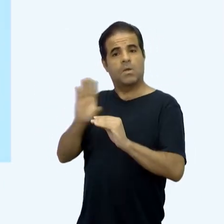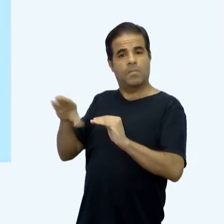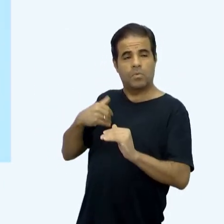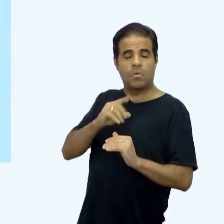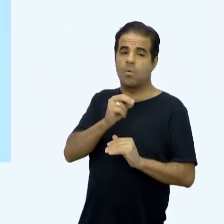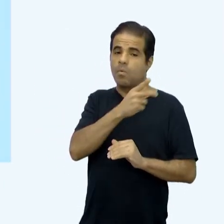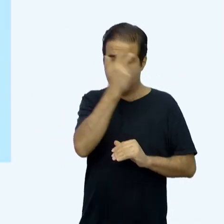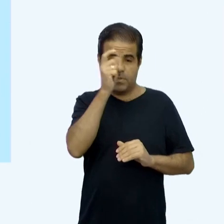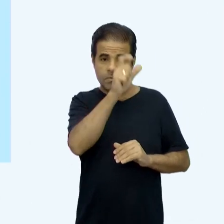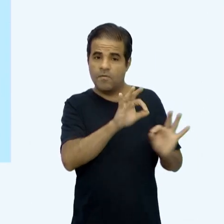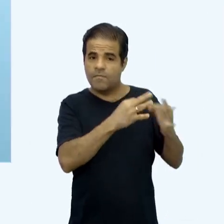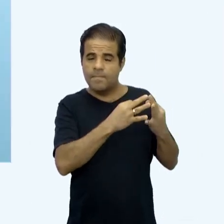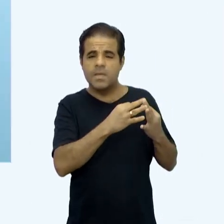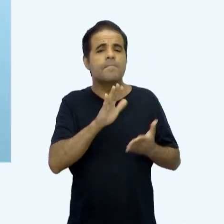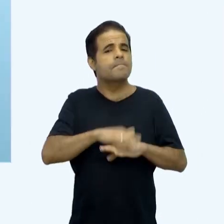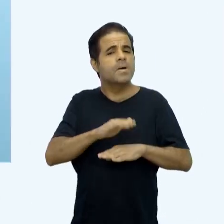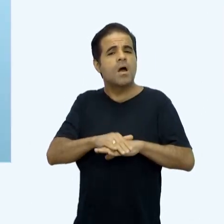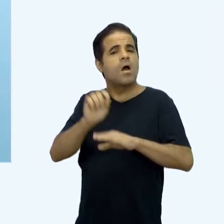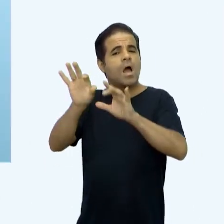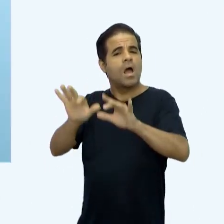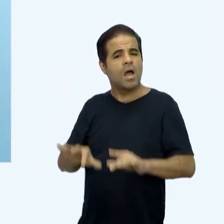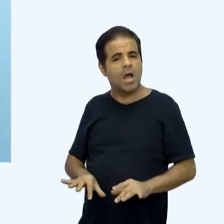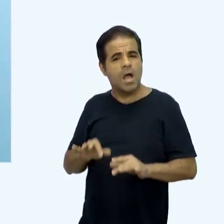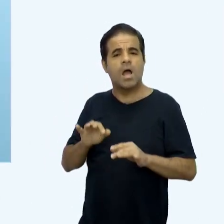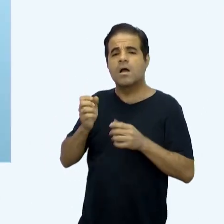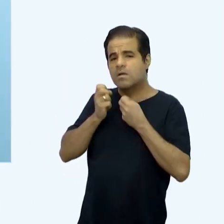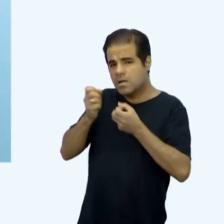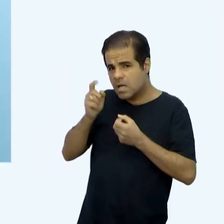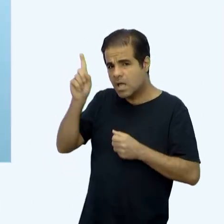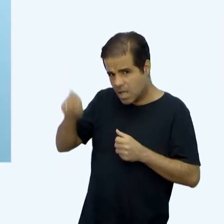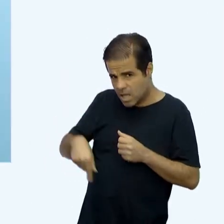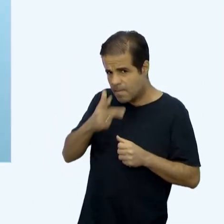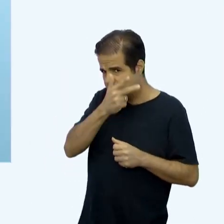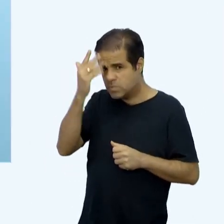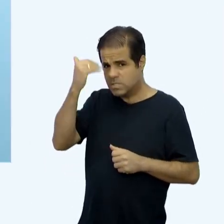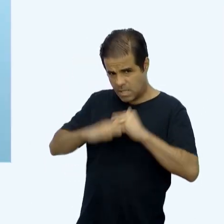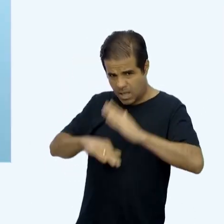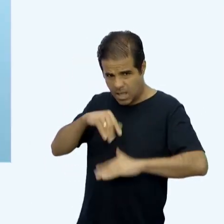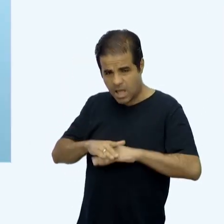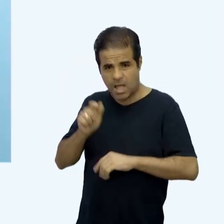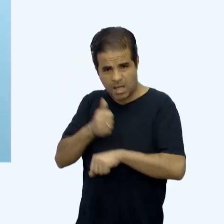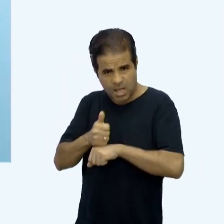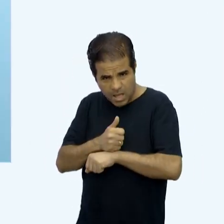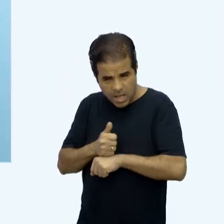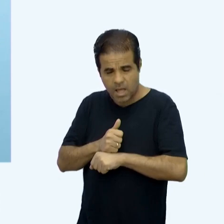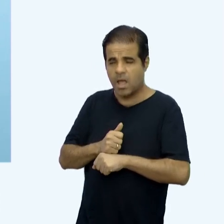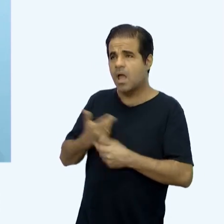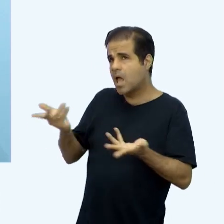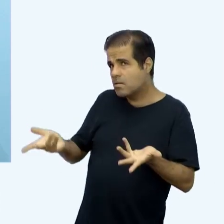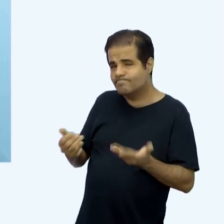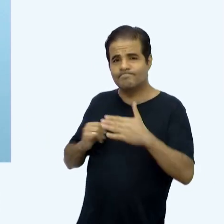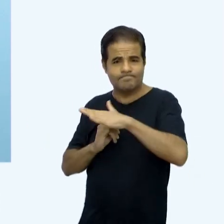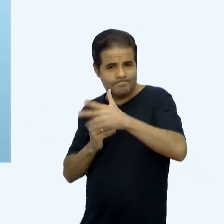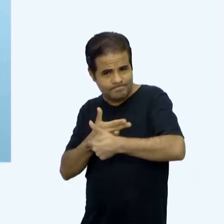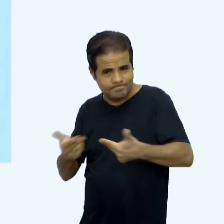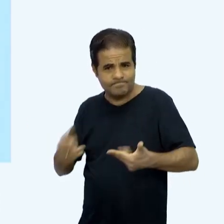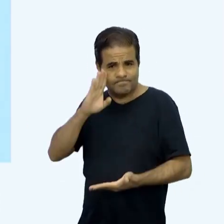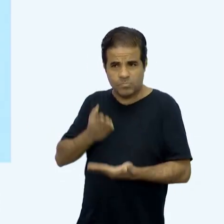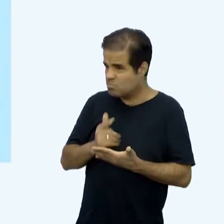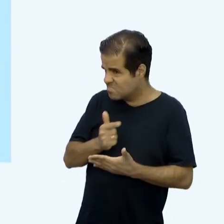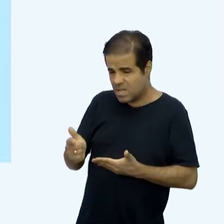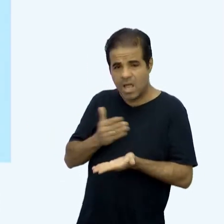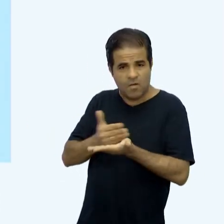familiar, mas quem escreveu? A fonte dessa informação é um especialista? Um veículo confiável não tem